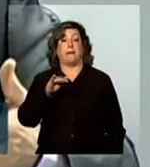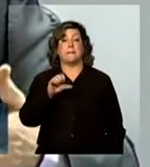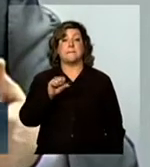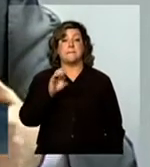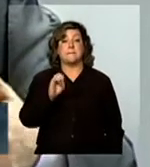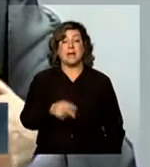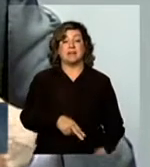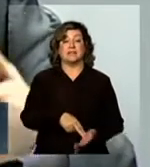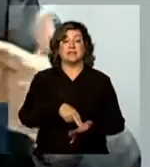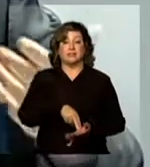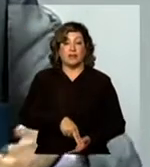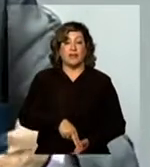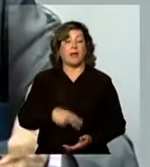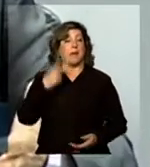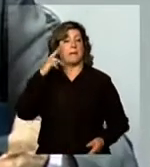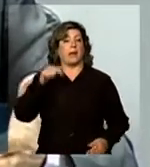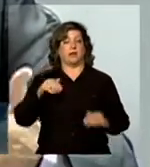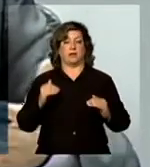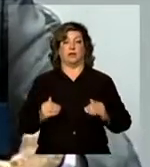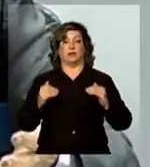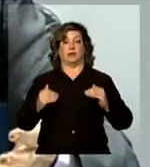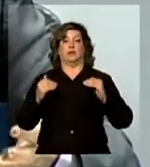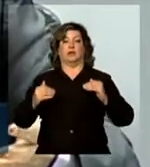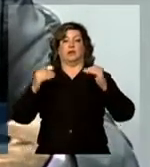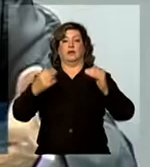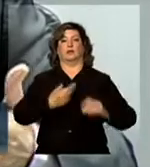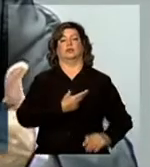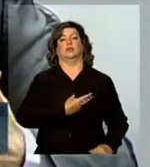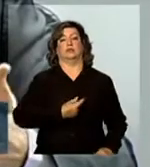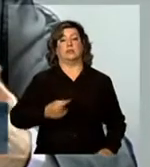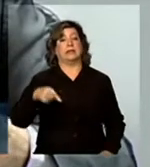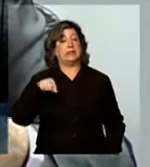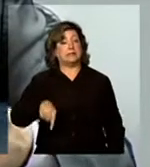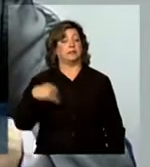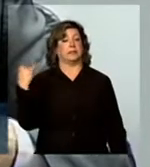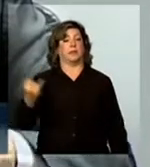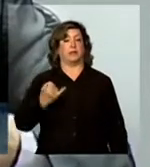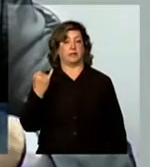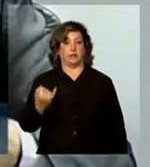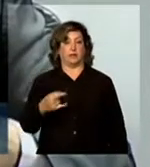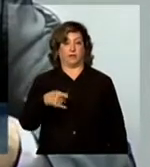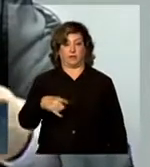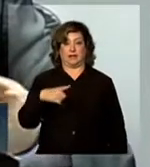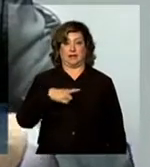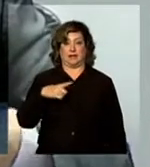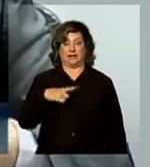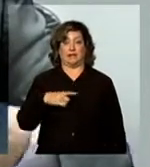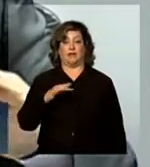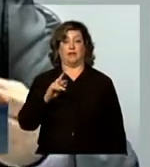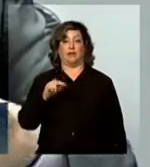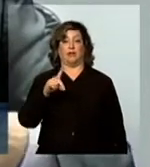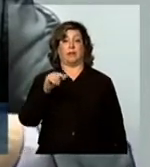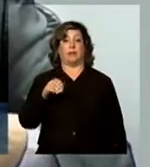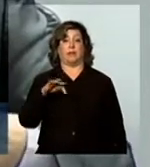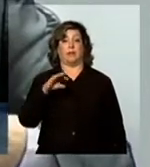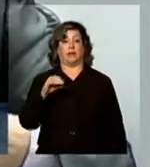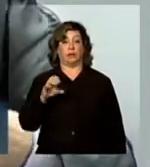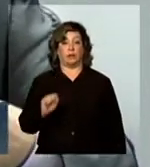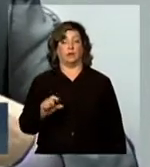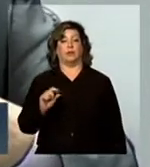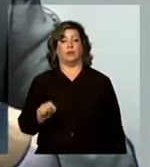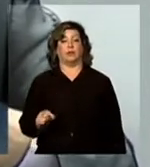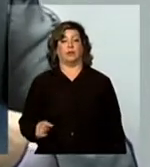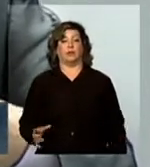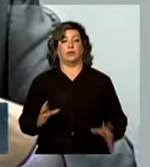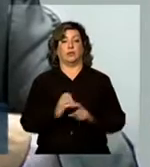sólidas para o crescimento sustentável. É isso que é importante. Se você tem os fundamentos...